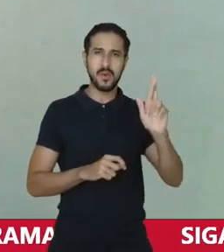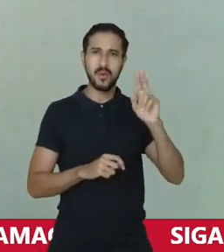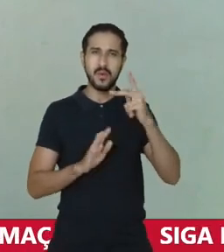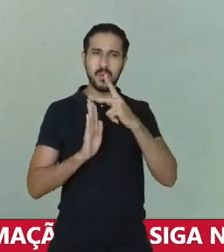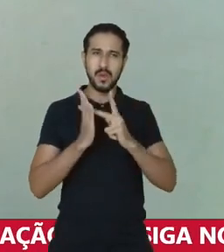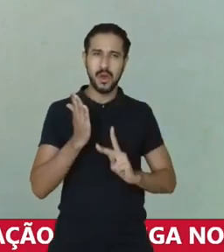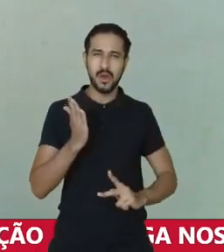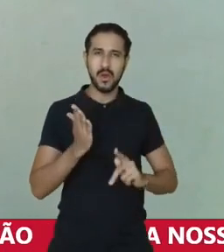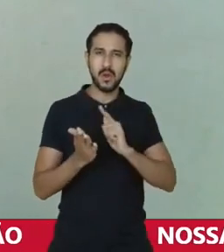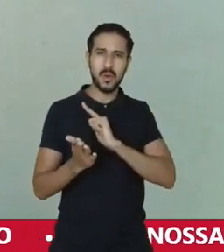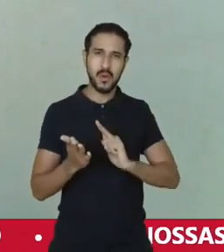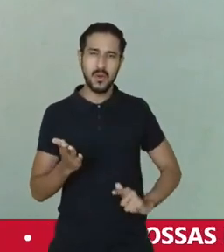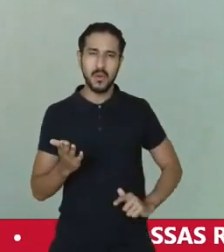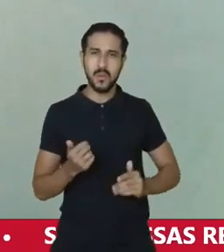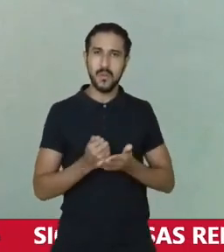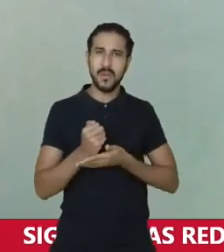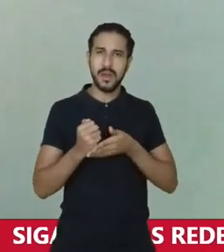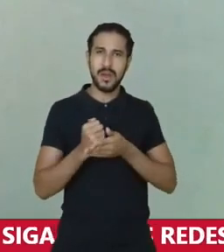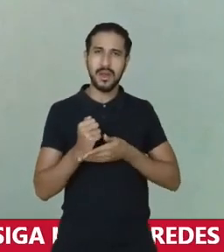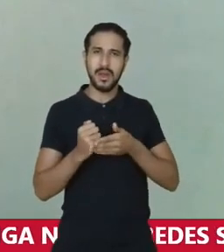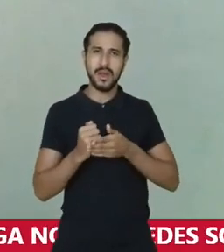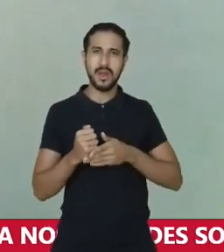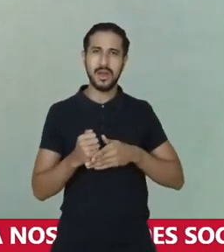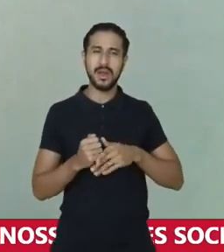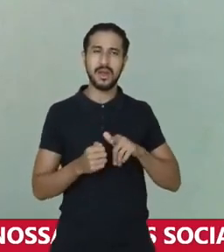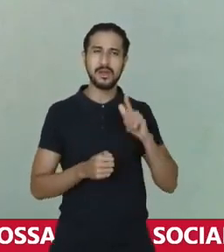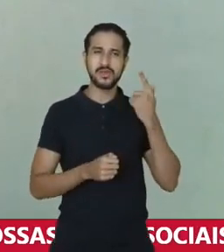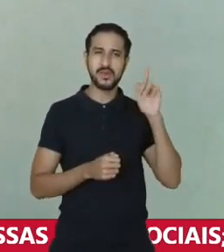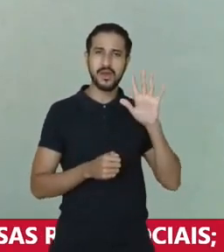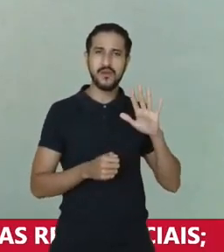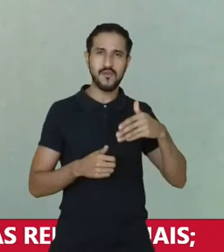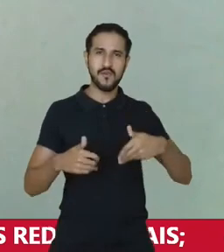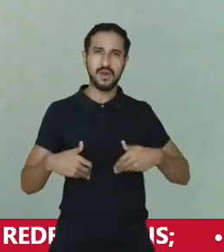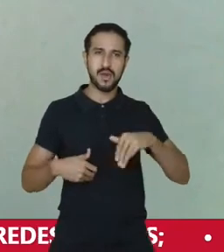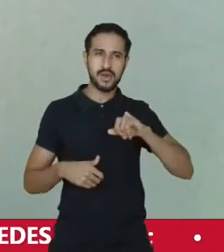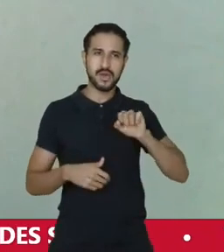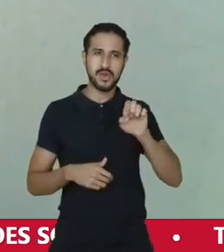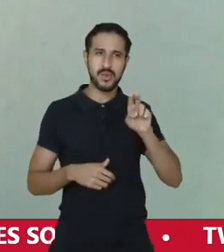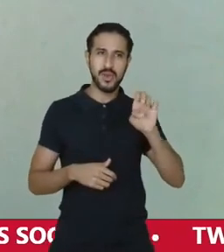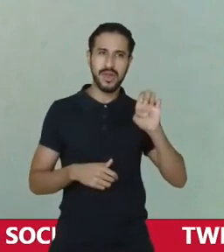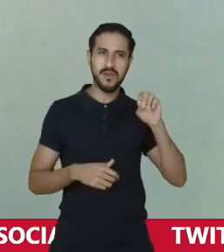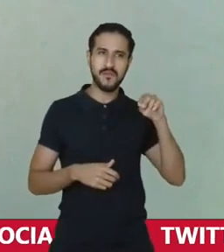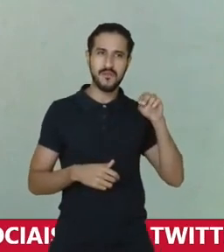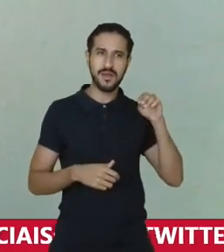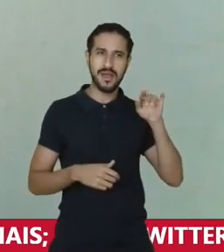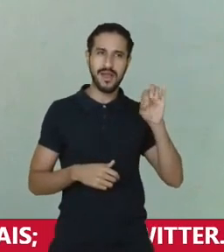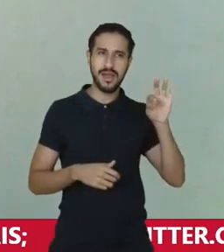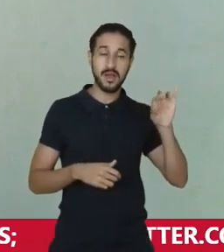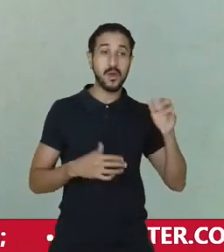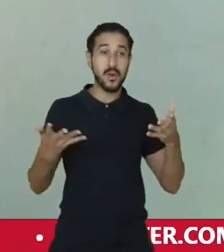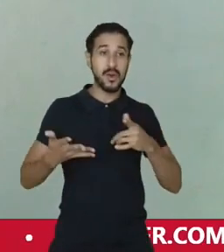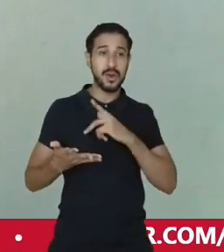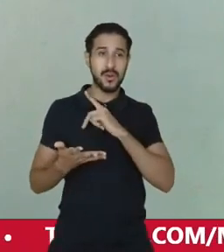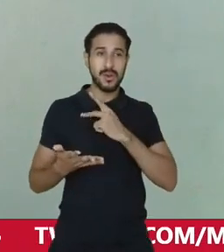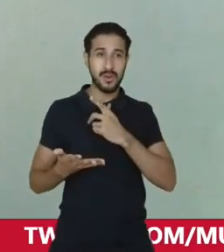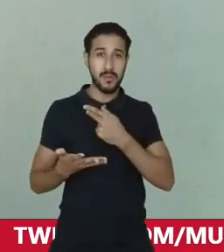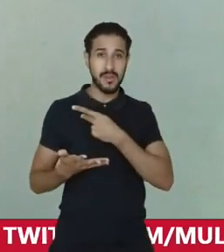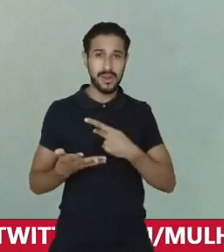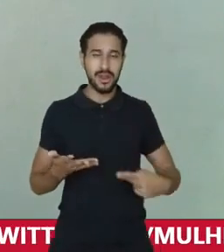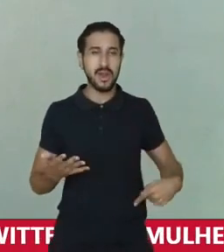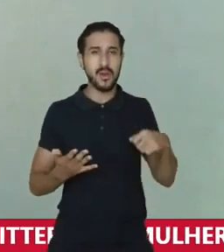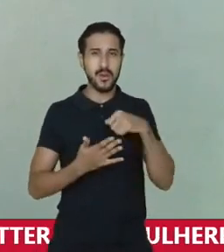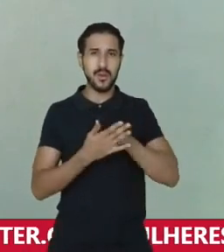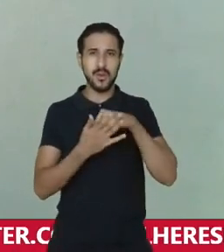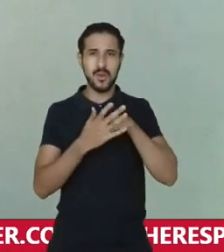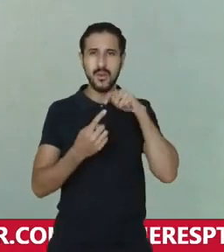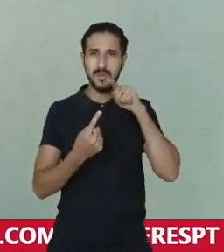de governo baseado no livro A Geografia da Fome, do Josué de Castro. E hoje a gente tem um presidente que luta